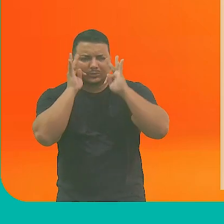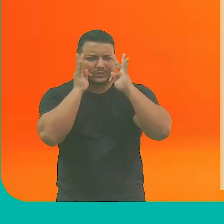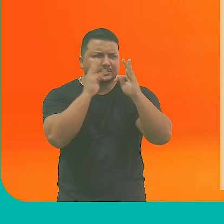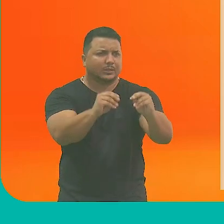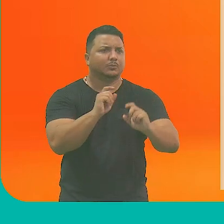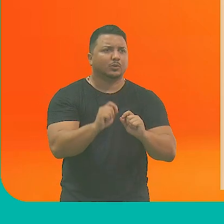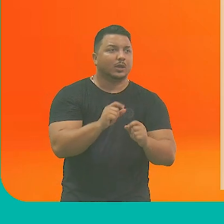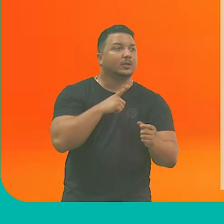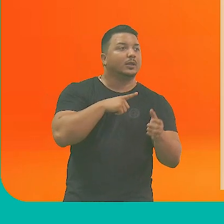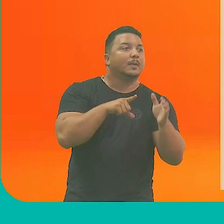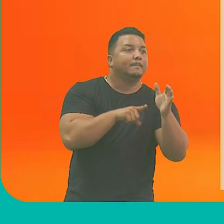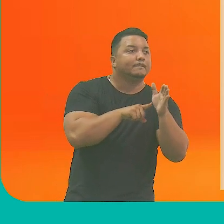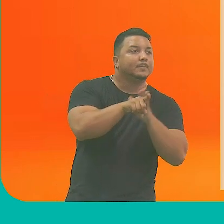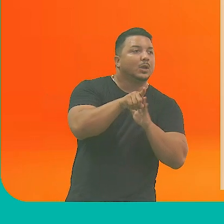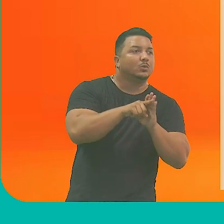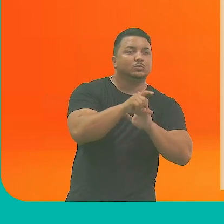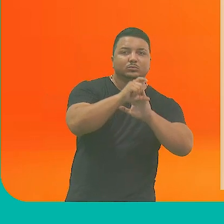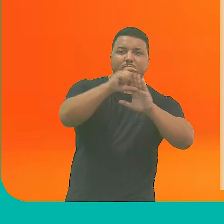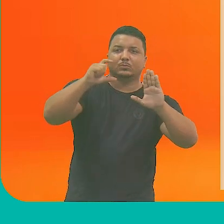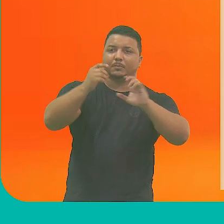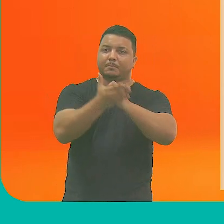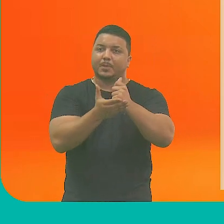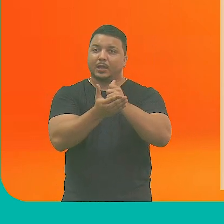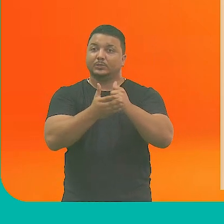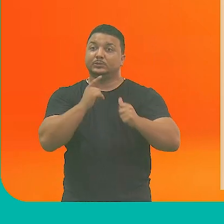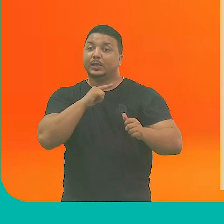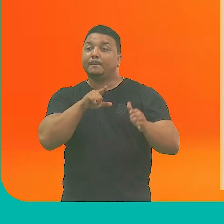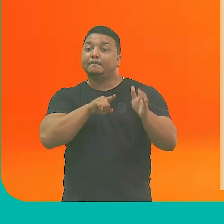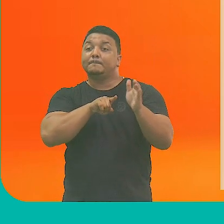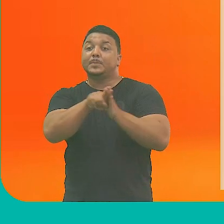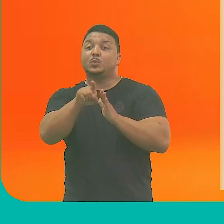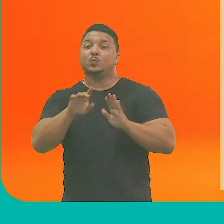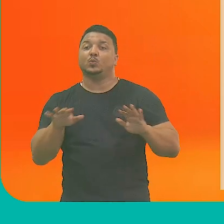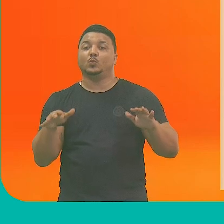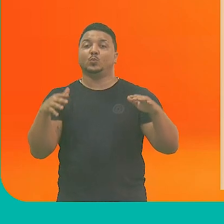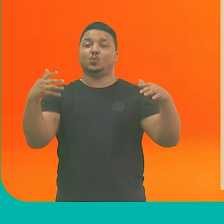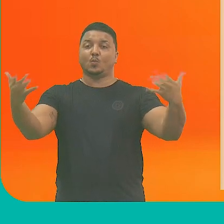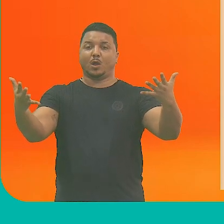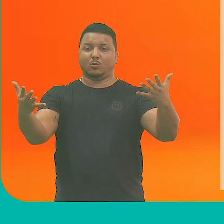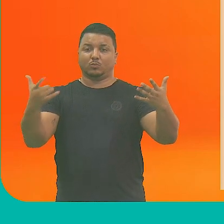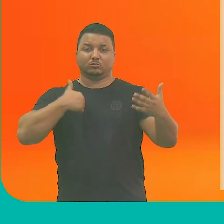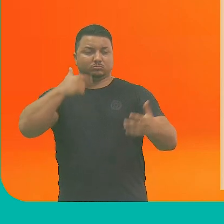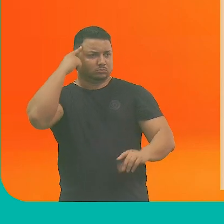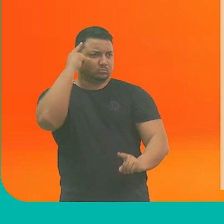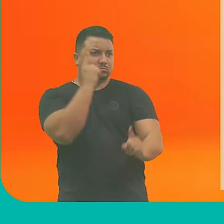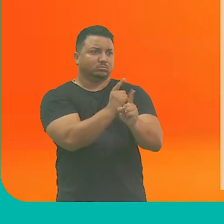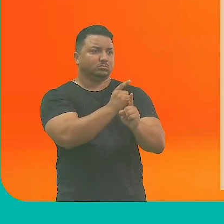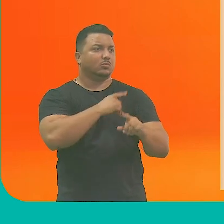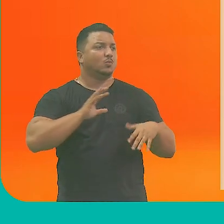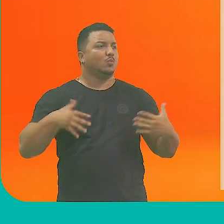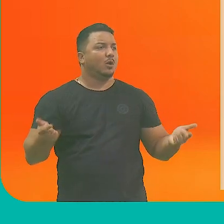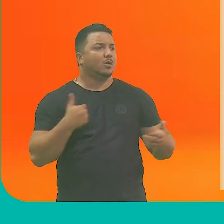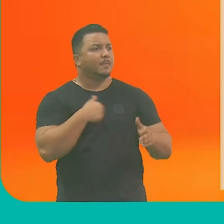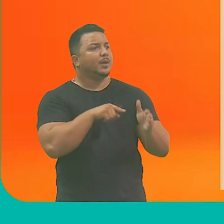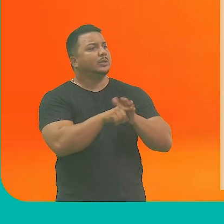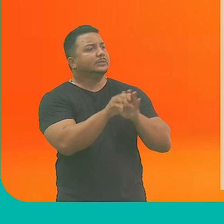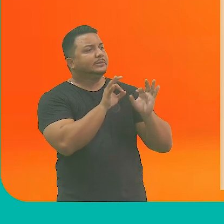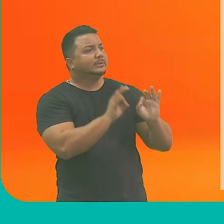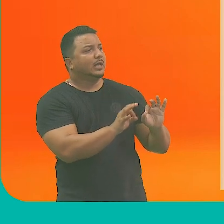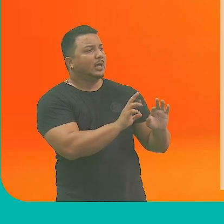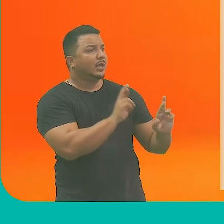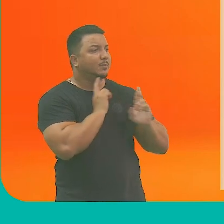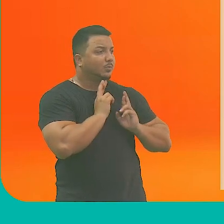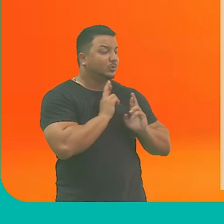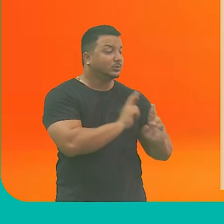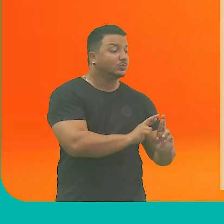e ela tem um comando da questão. É o comando que vai definir o que ele está me perguntando.